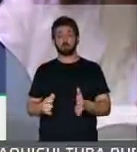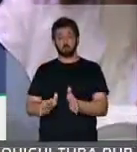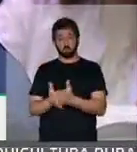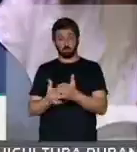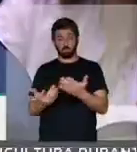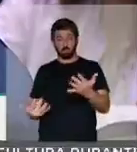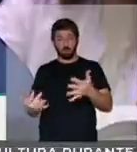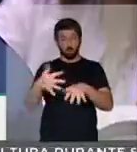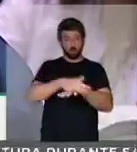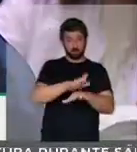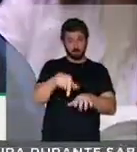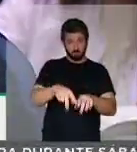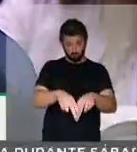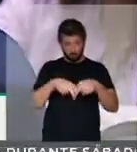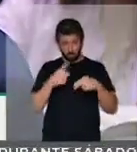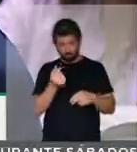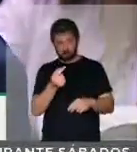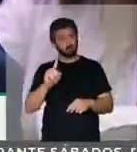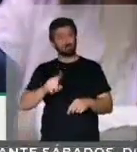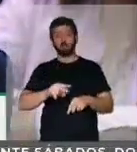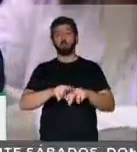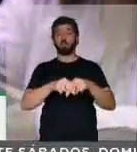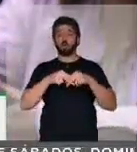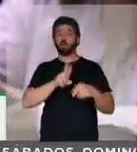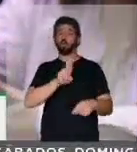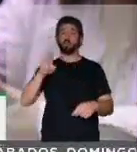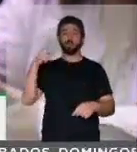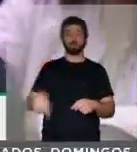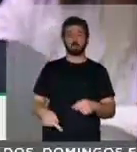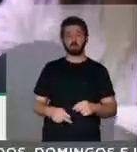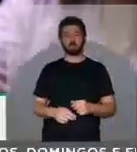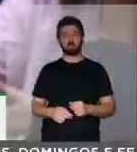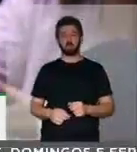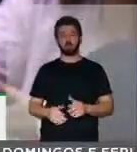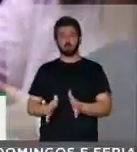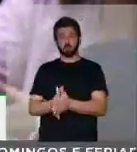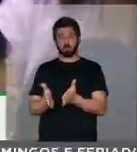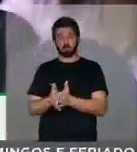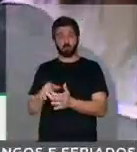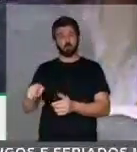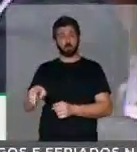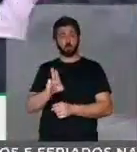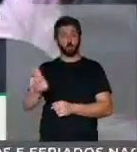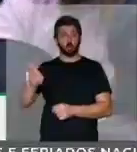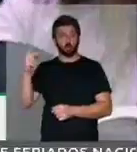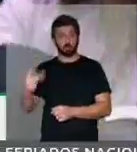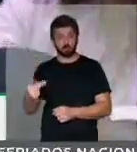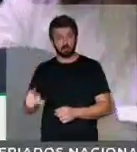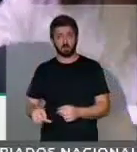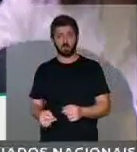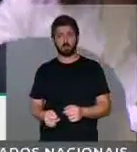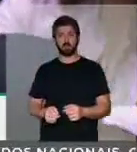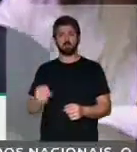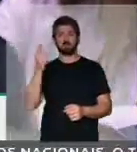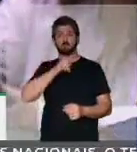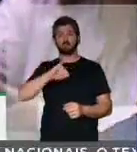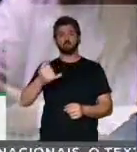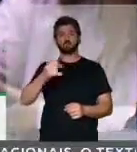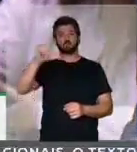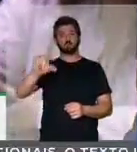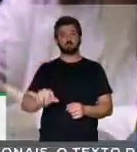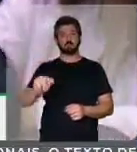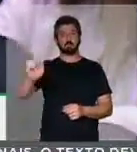pobre não é pelo dinheiro, é pela reputação. O pobre, ele tem a reputação para ter juros